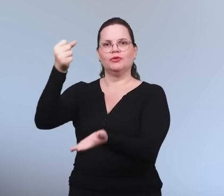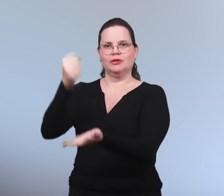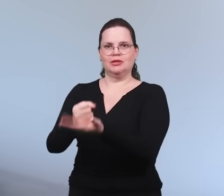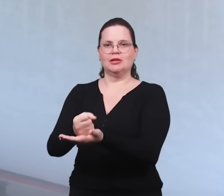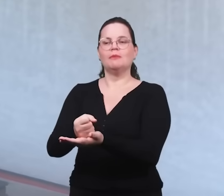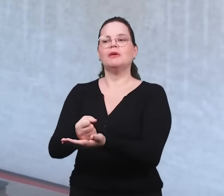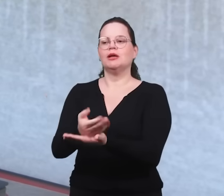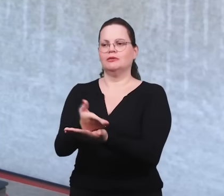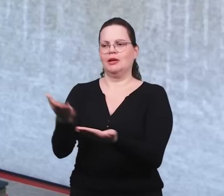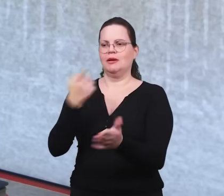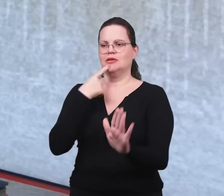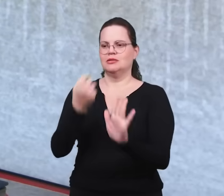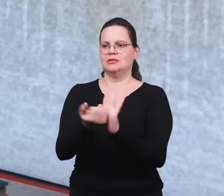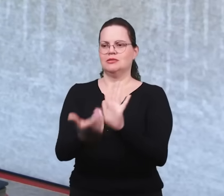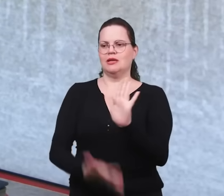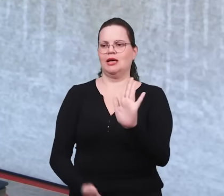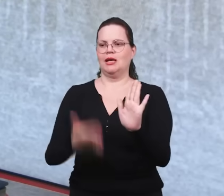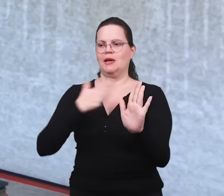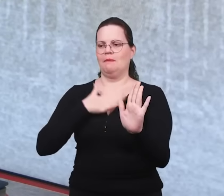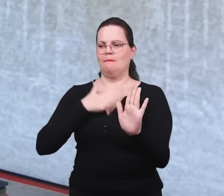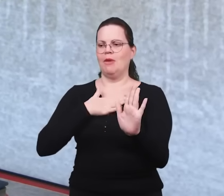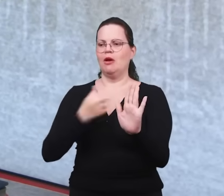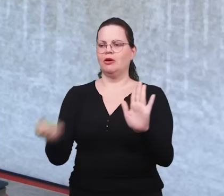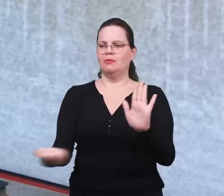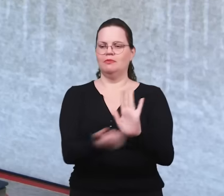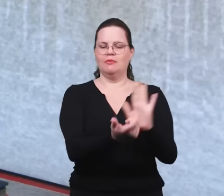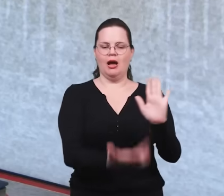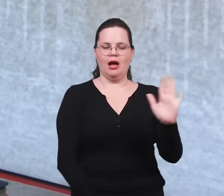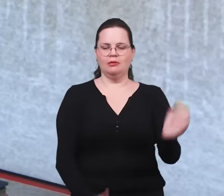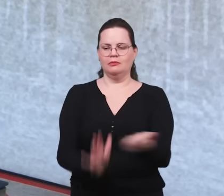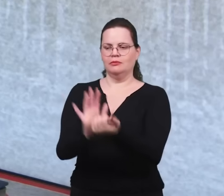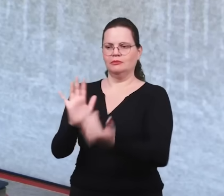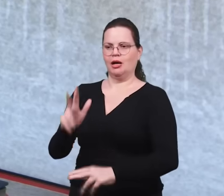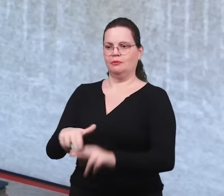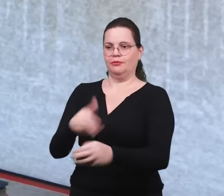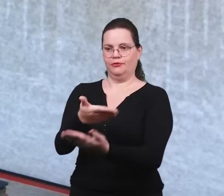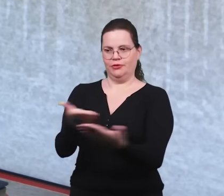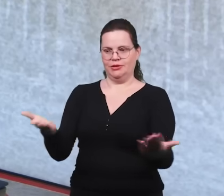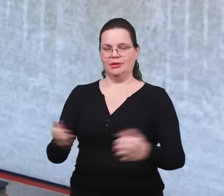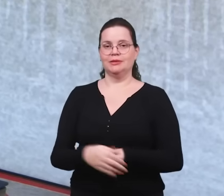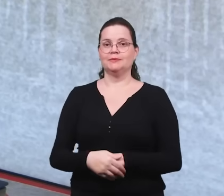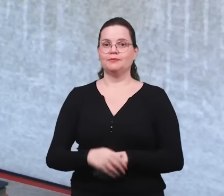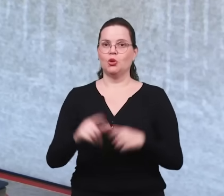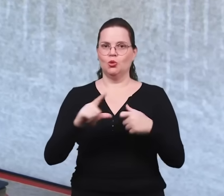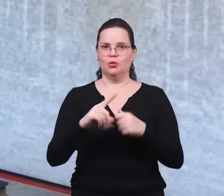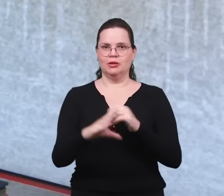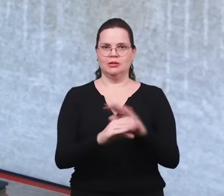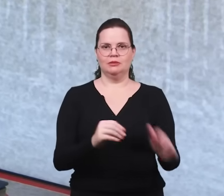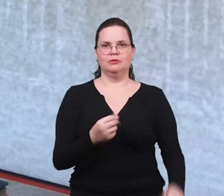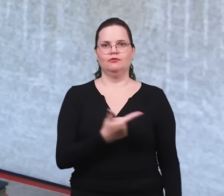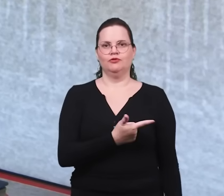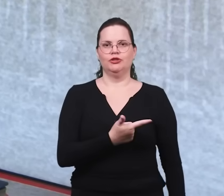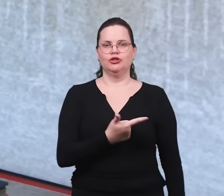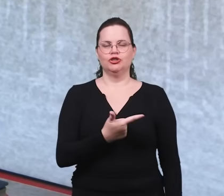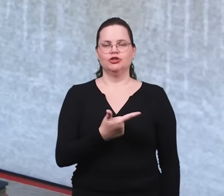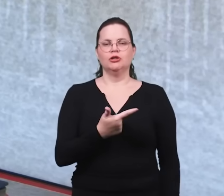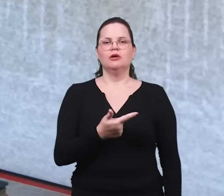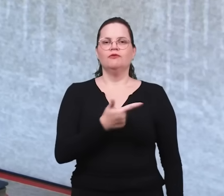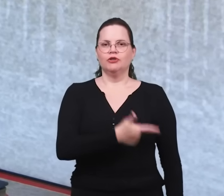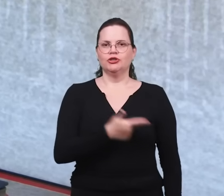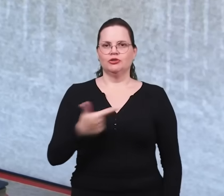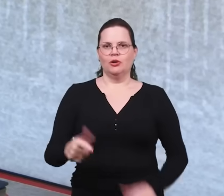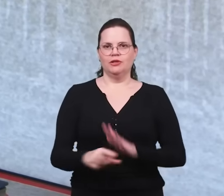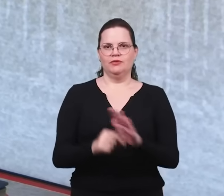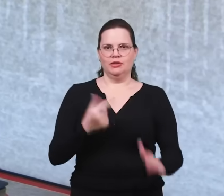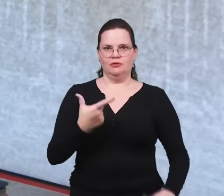Está registrado isso em Lucas capítulo 22, no versículo 20. Bom, é claro que Jesus não se referia ao